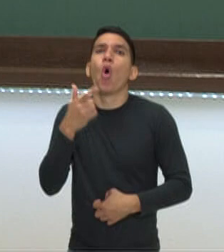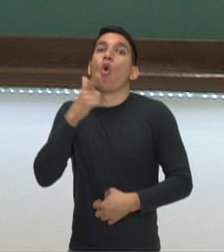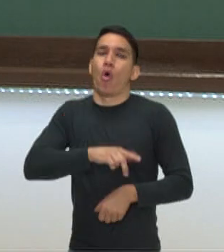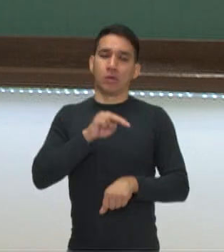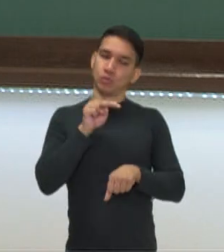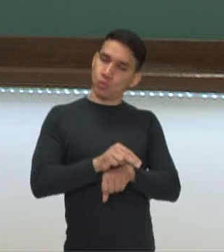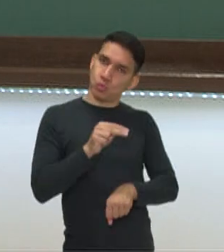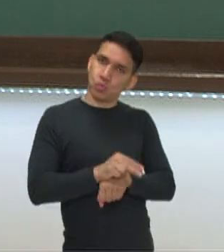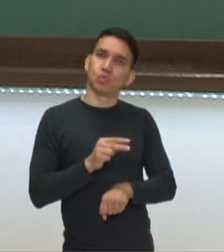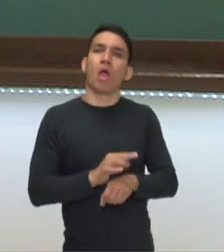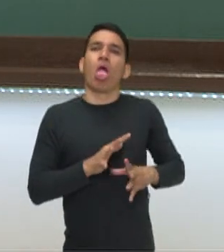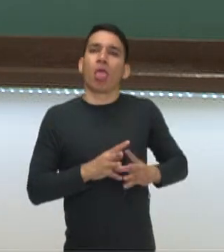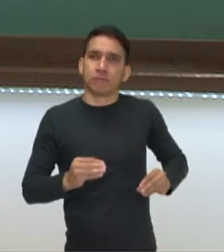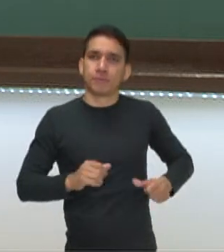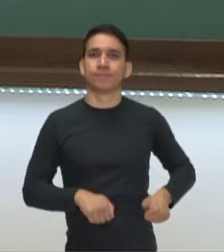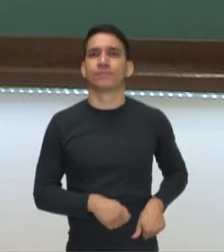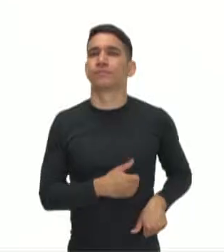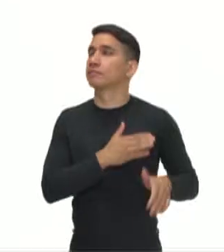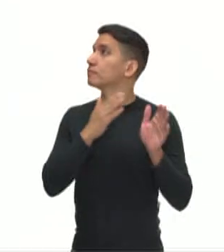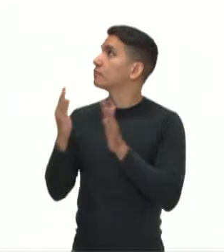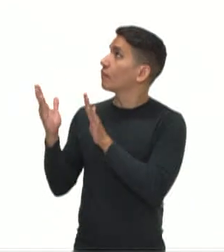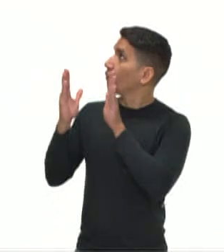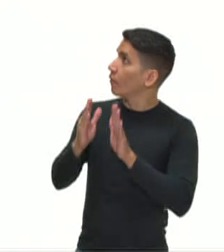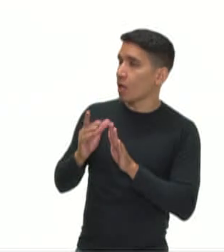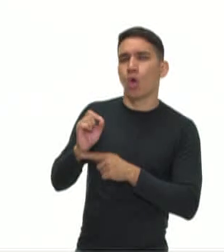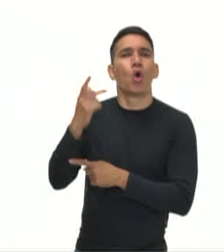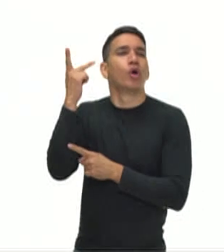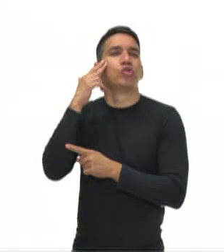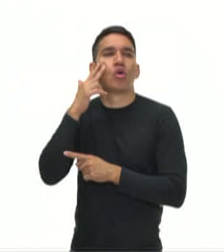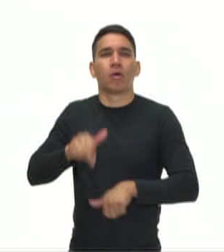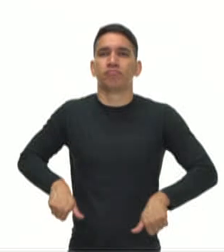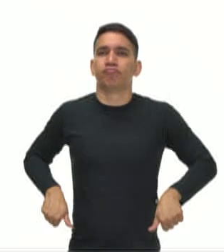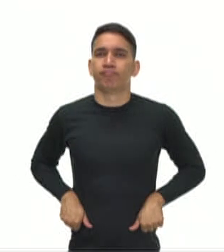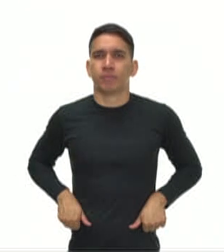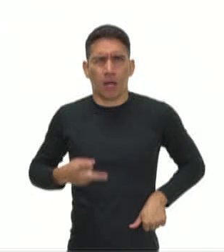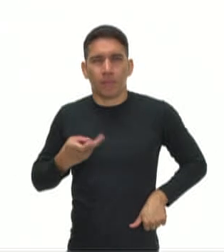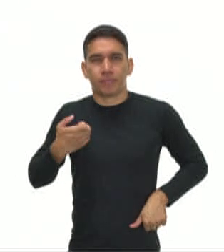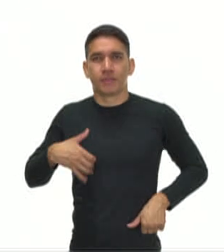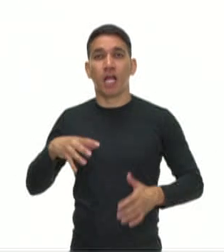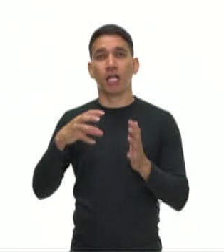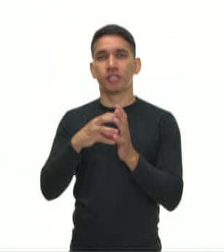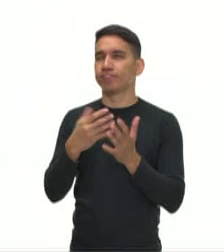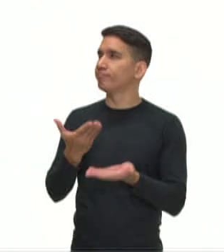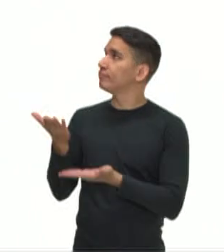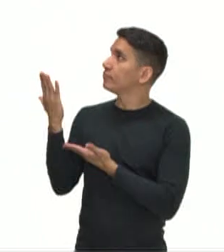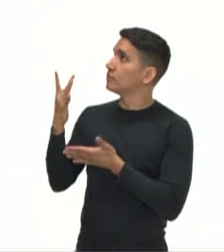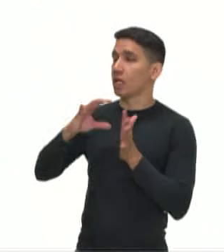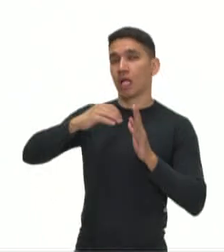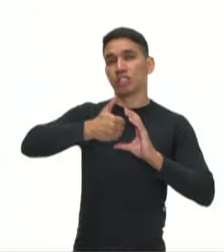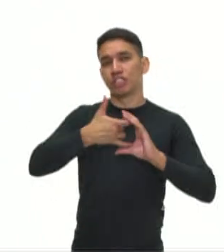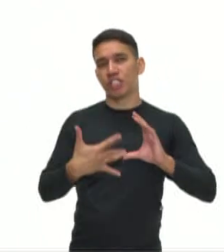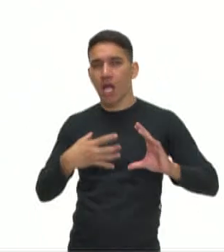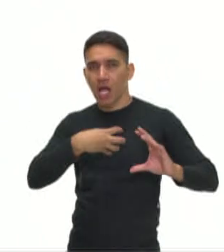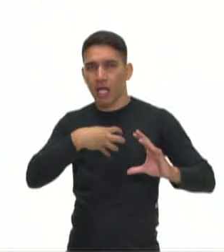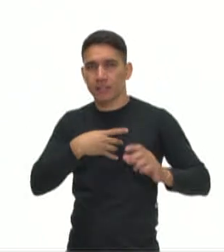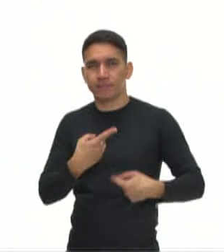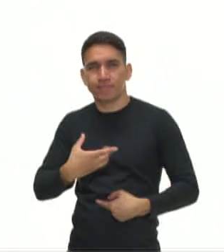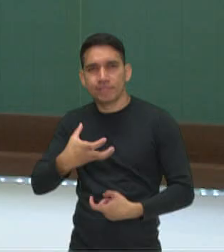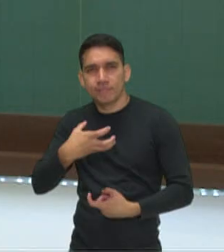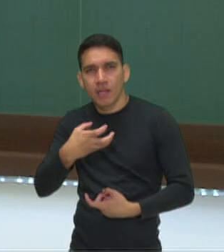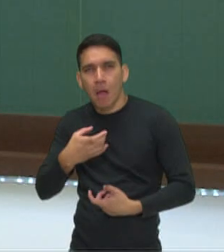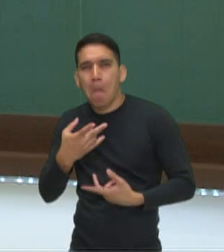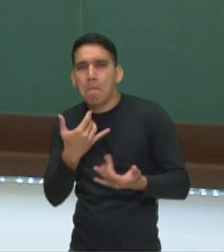curar ainda. Aqui nós temos um rim normal, então olha o aspecto dele, né? Um rim saudável aí, ele tem essa coloração